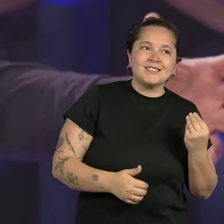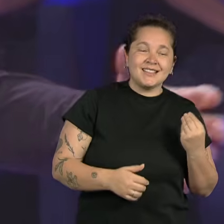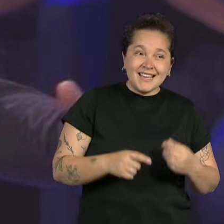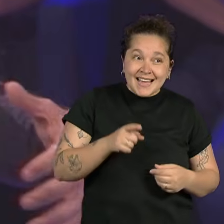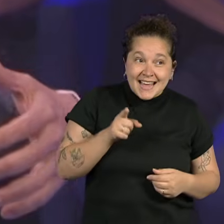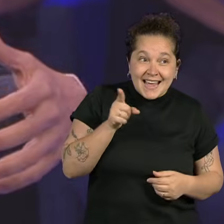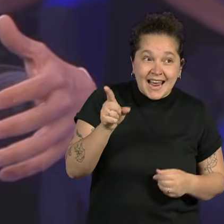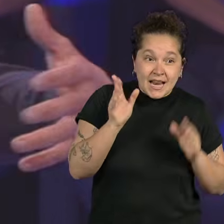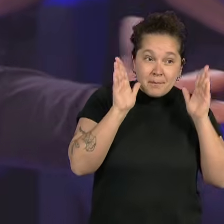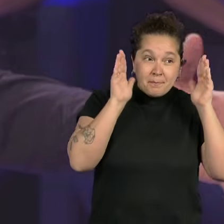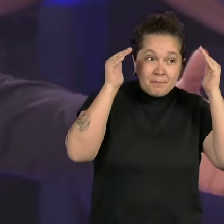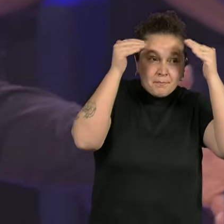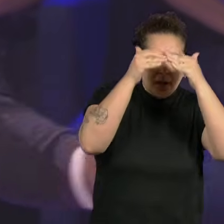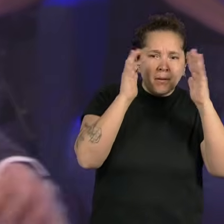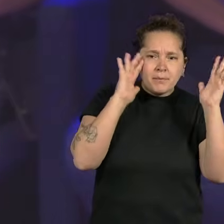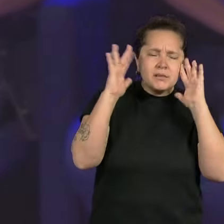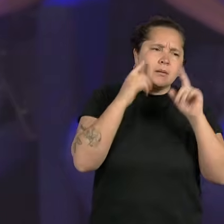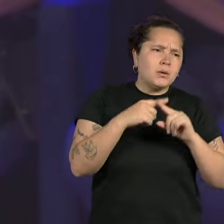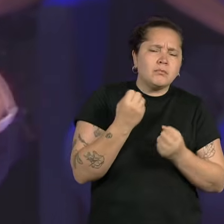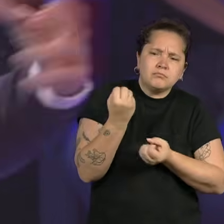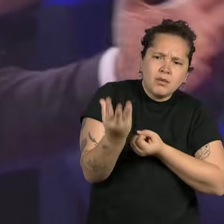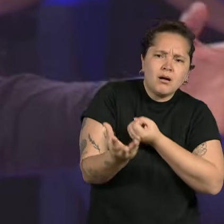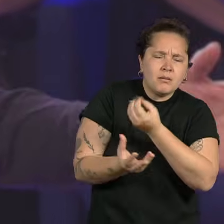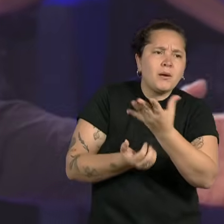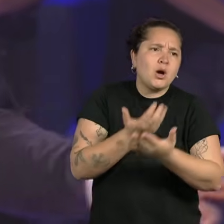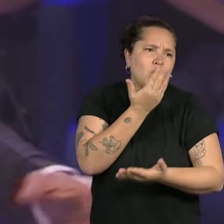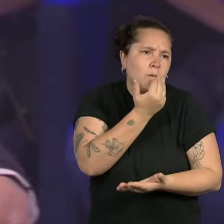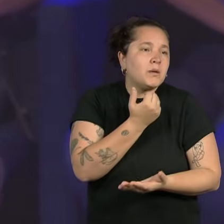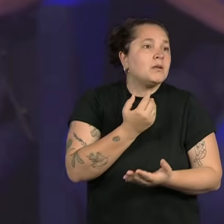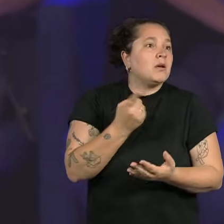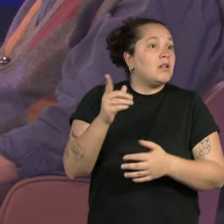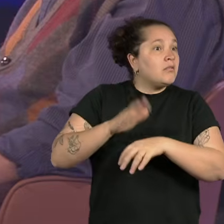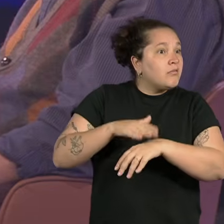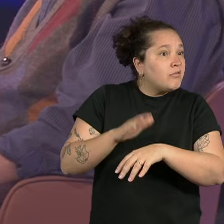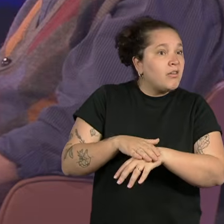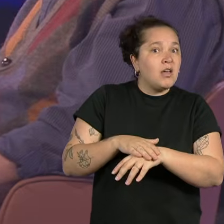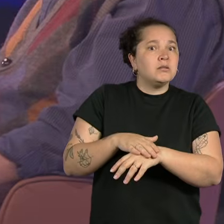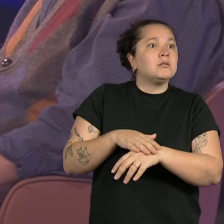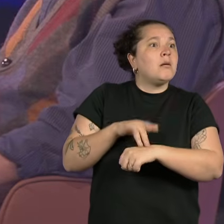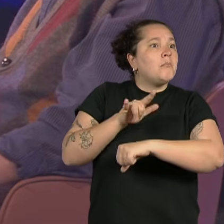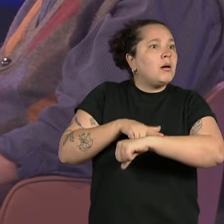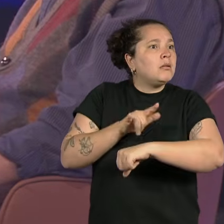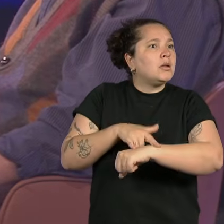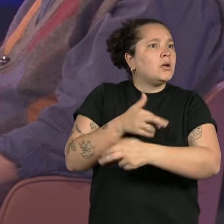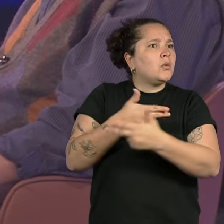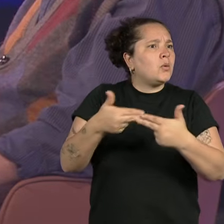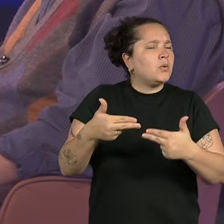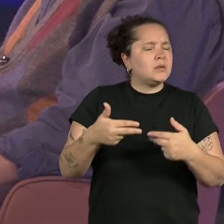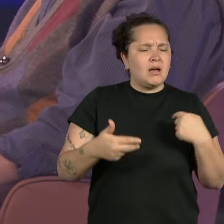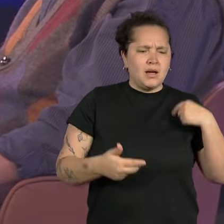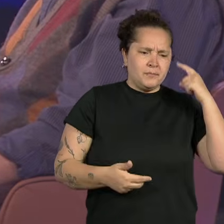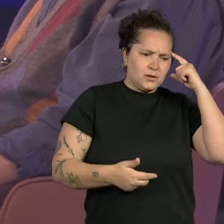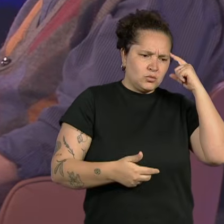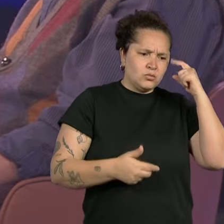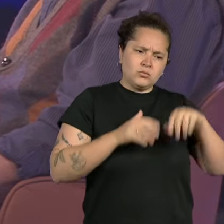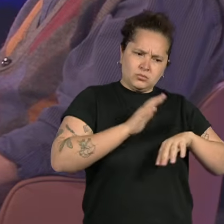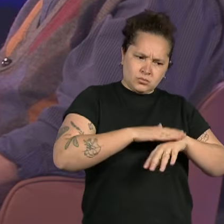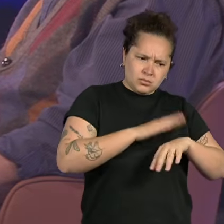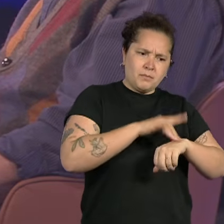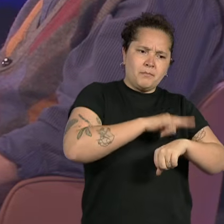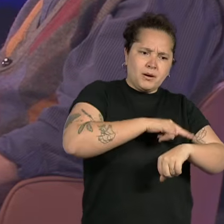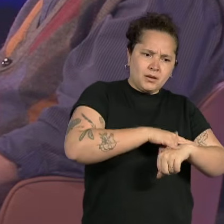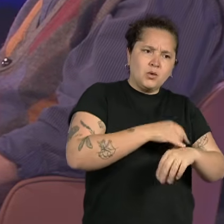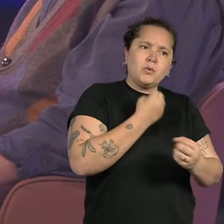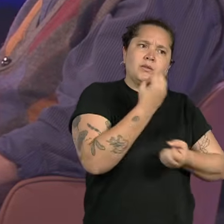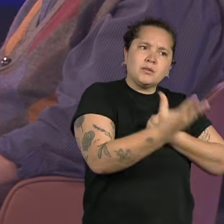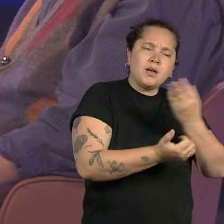você, né, dar o alimento, ele fez os banheiros, ele falou assim, sim, mas se eu estou fazendo o banheiro, se eu estou dando alimento,